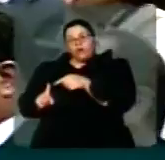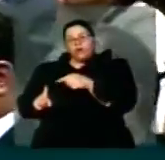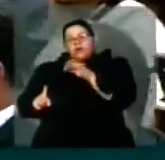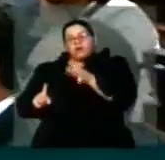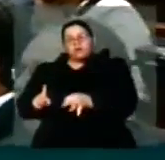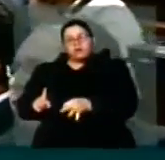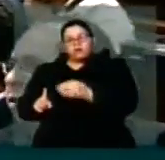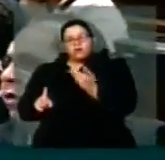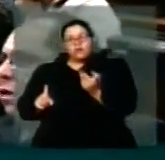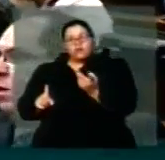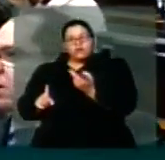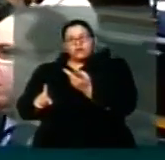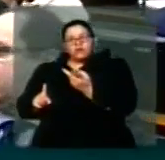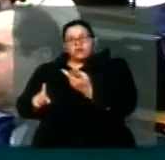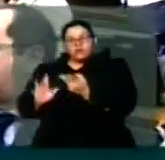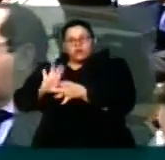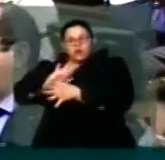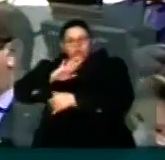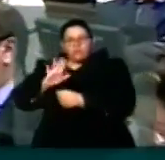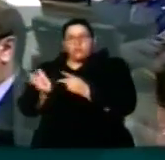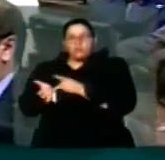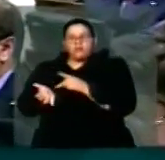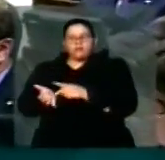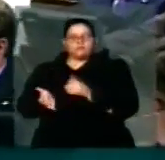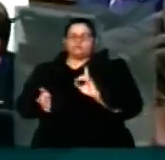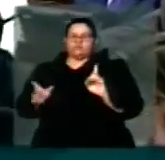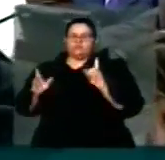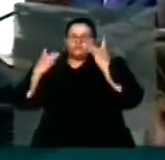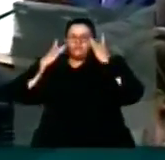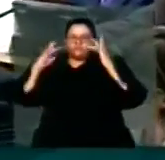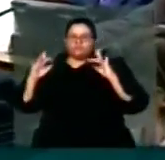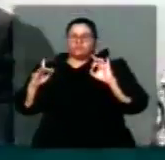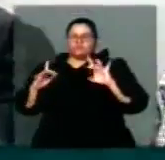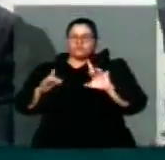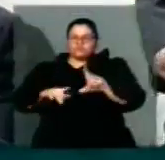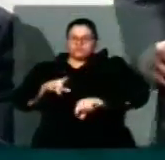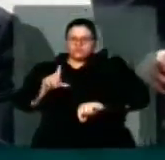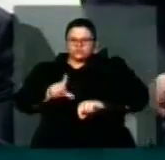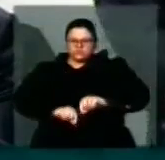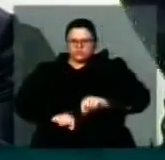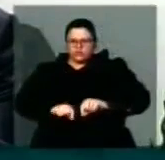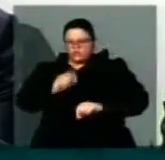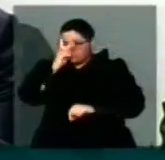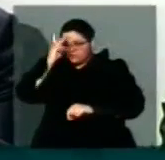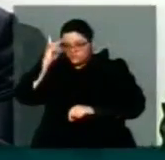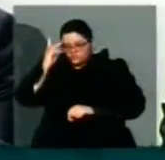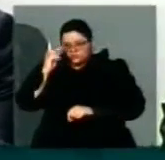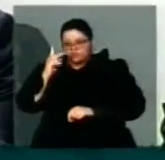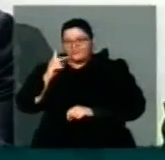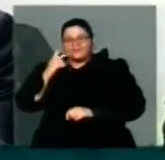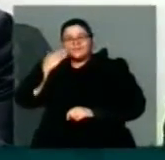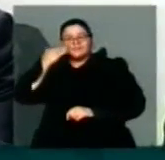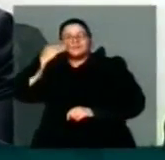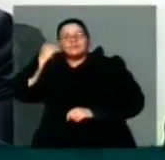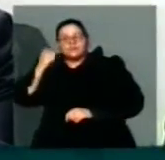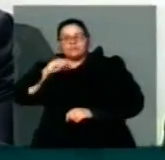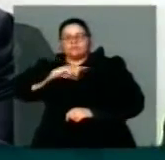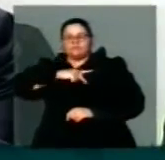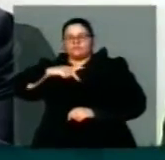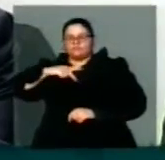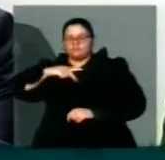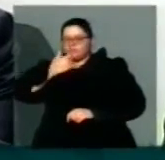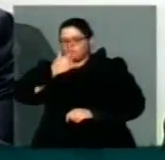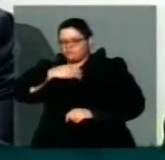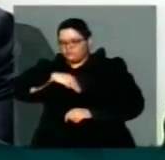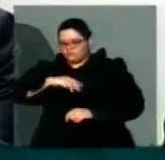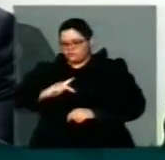natureza política, ele escolheu exatamente aqueles que eram alvo de investigação. E isso eu deixei muito claro na